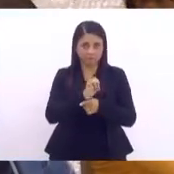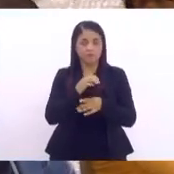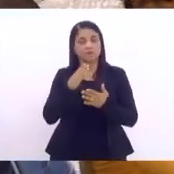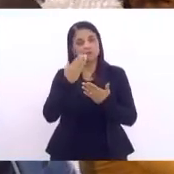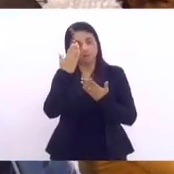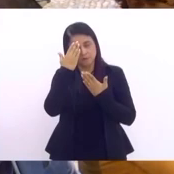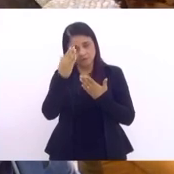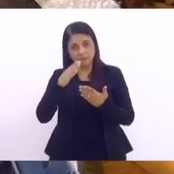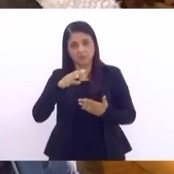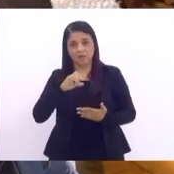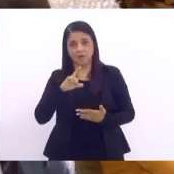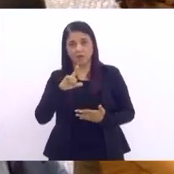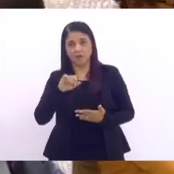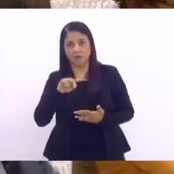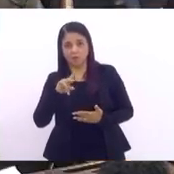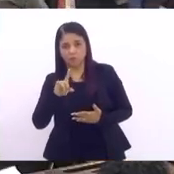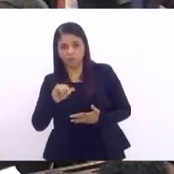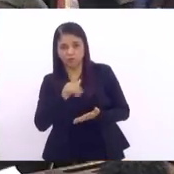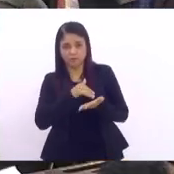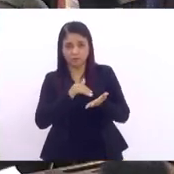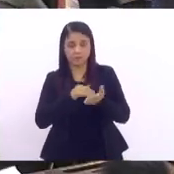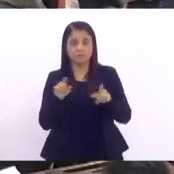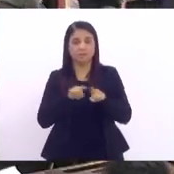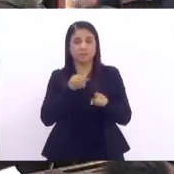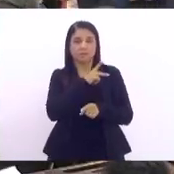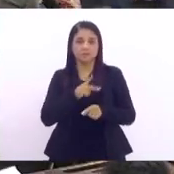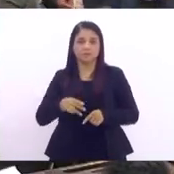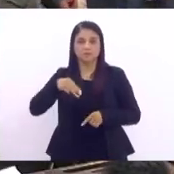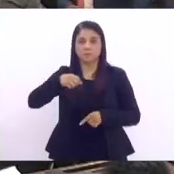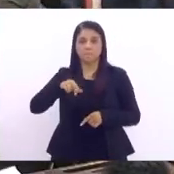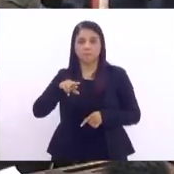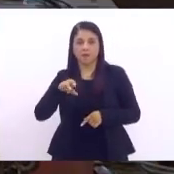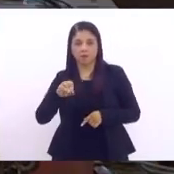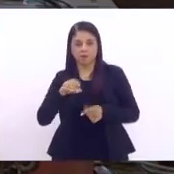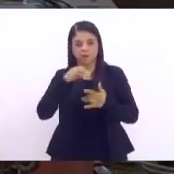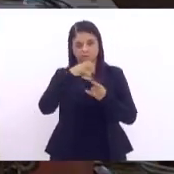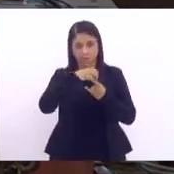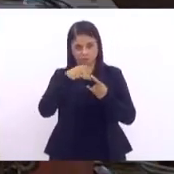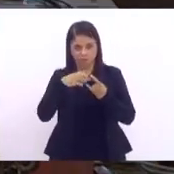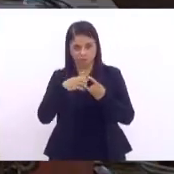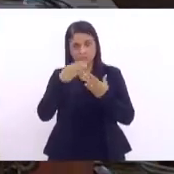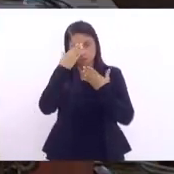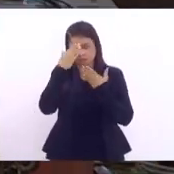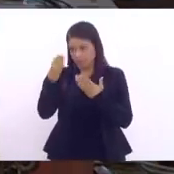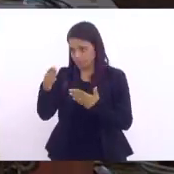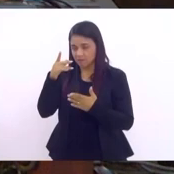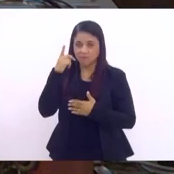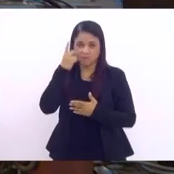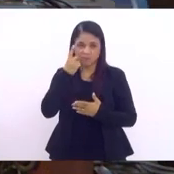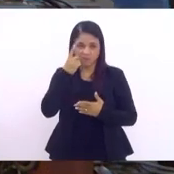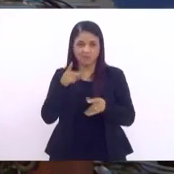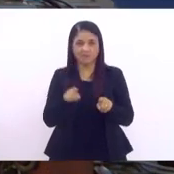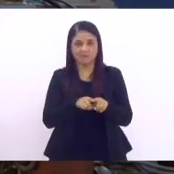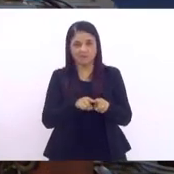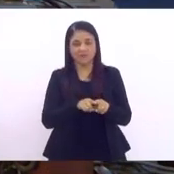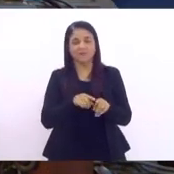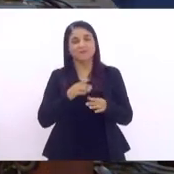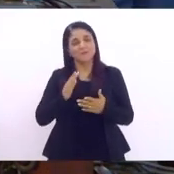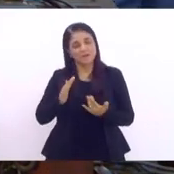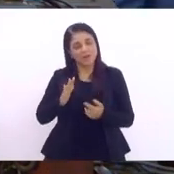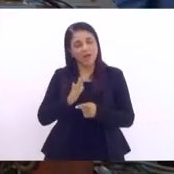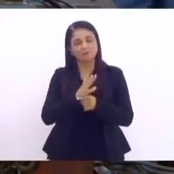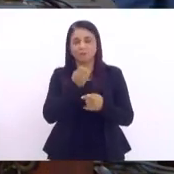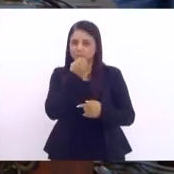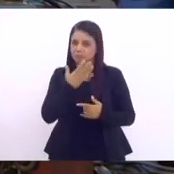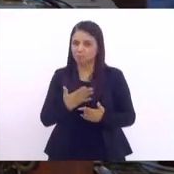da Fiocruz, Mário. Muito obrigada, presidente. Eu que agradeço, deputada Renata. Muito bom poder contribuir de alguma forma. Então, vamos à